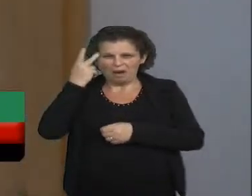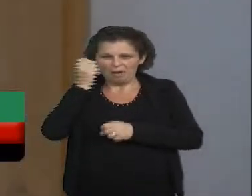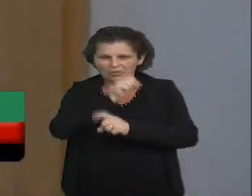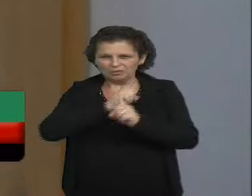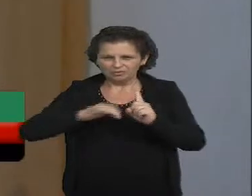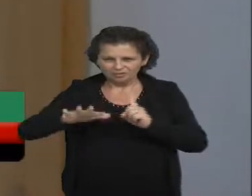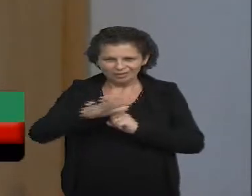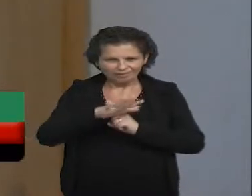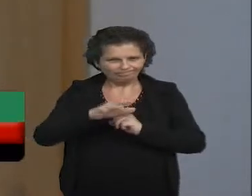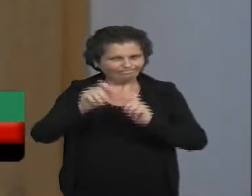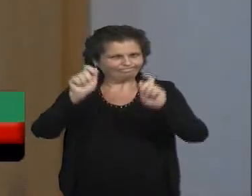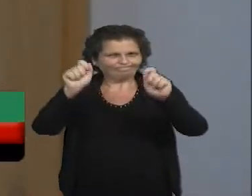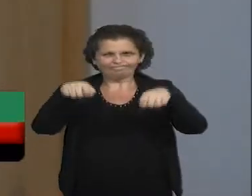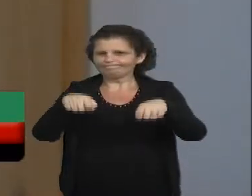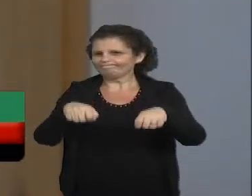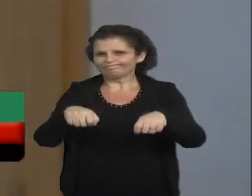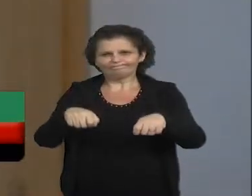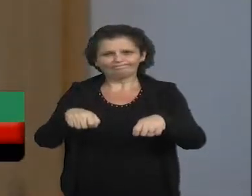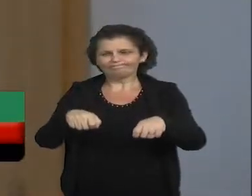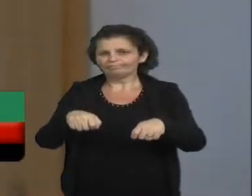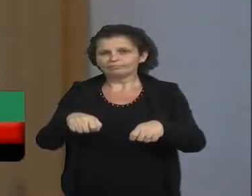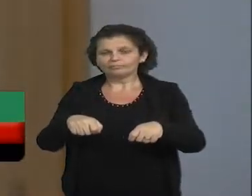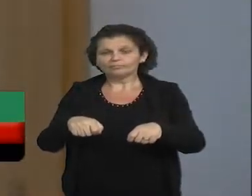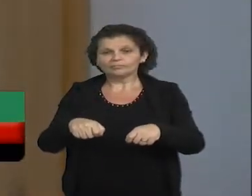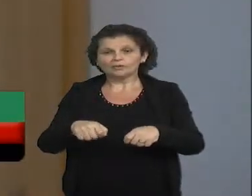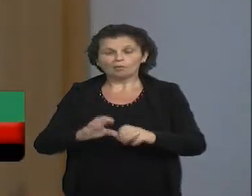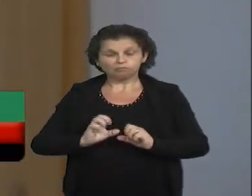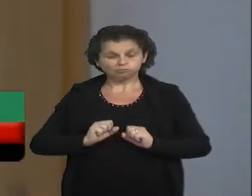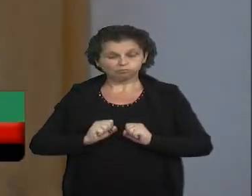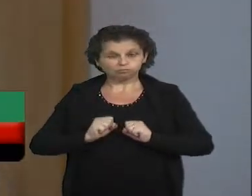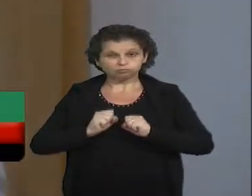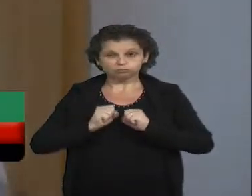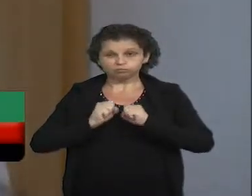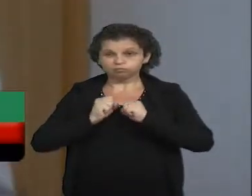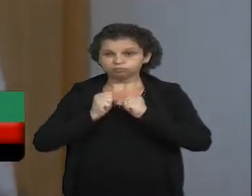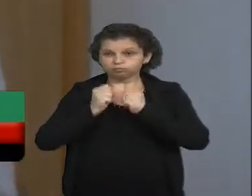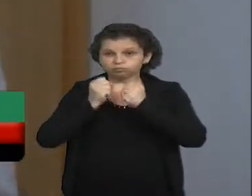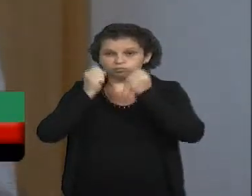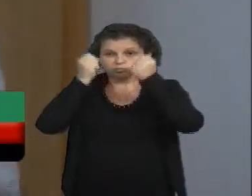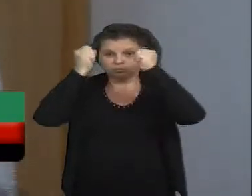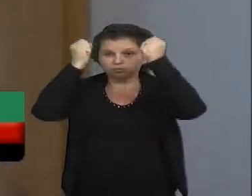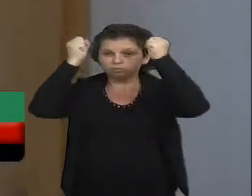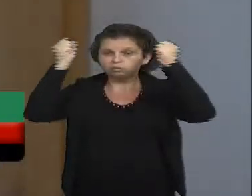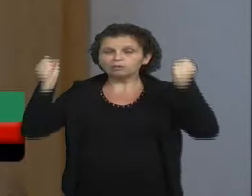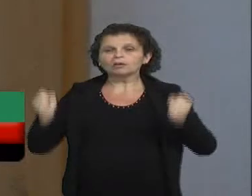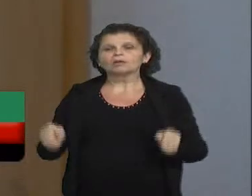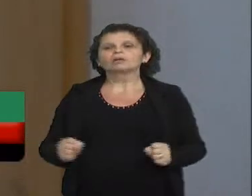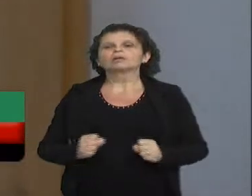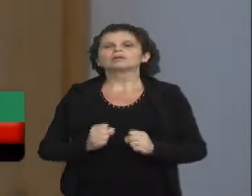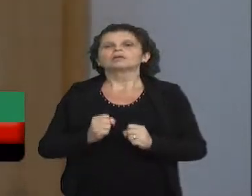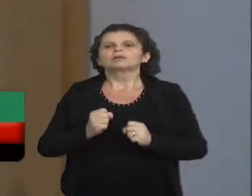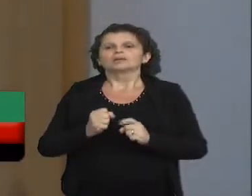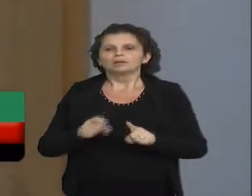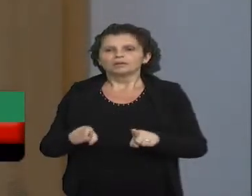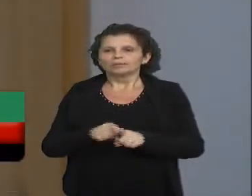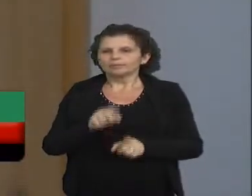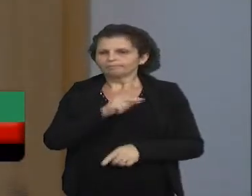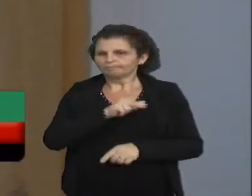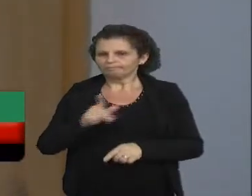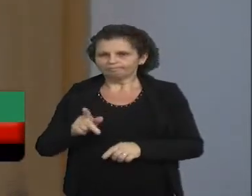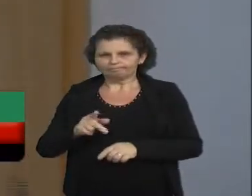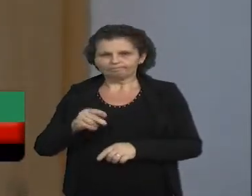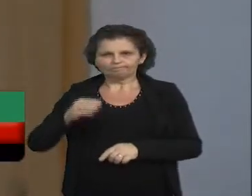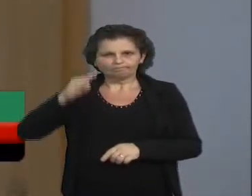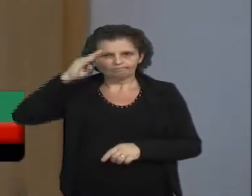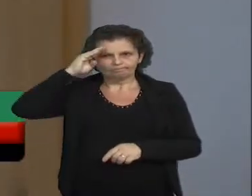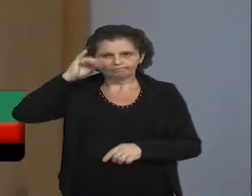Eu quero aqui deixar toda a minha indignação com relação a isso, com o que o vereador presidente Josias apresentou